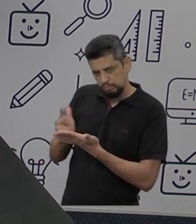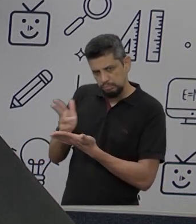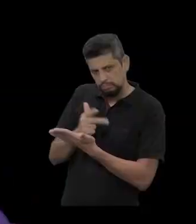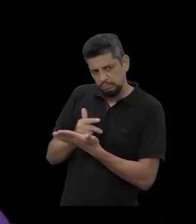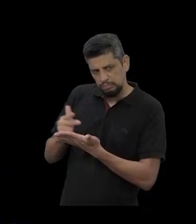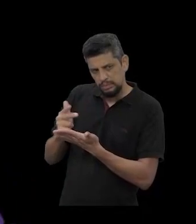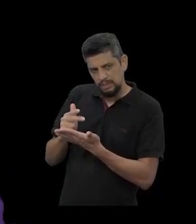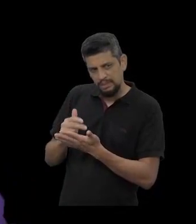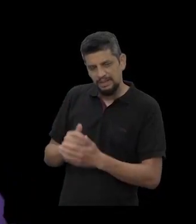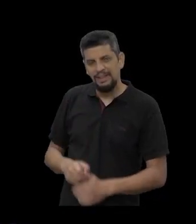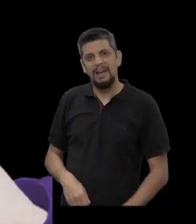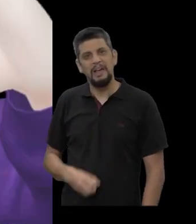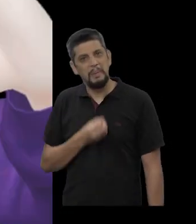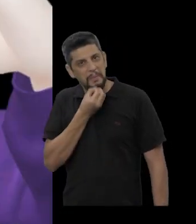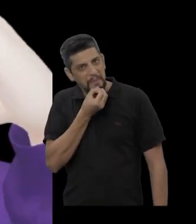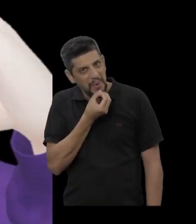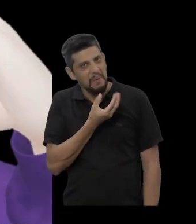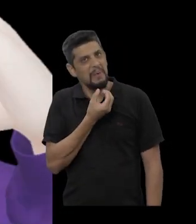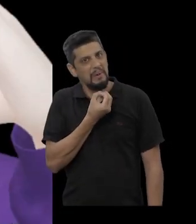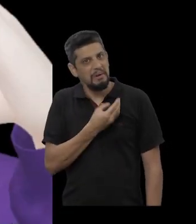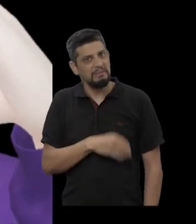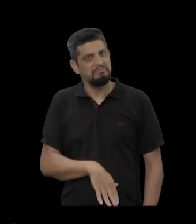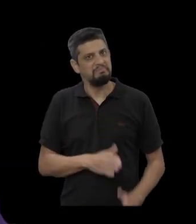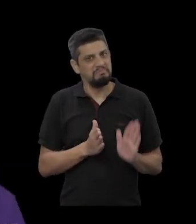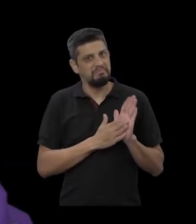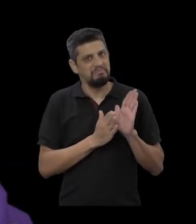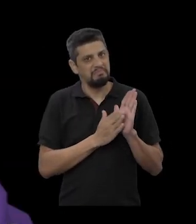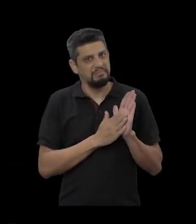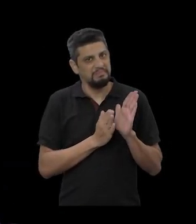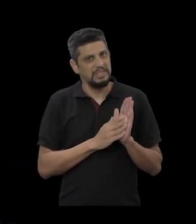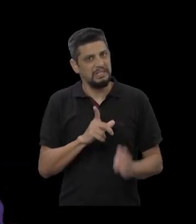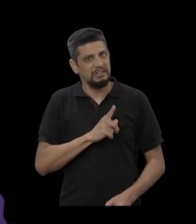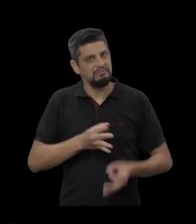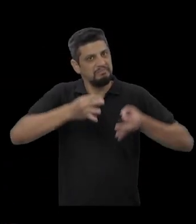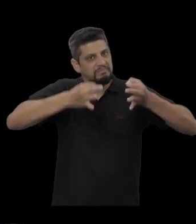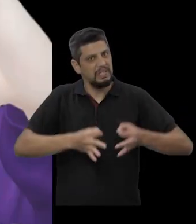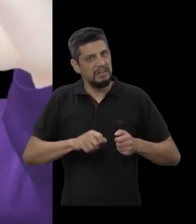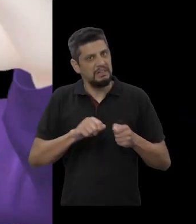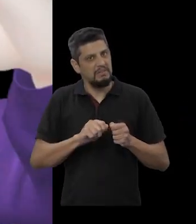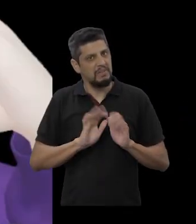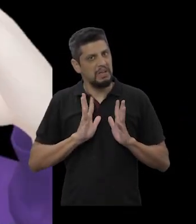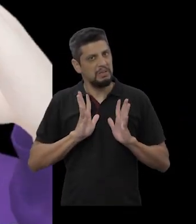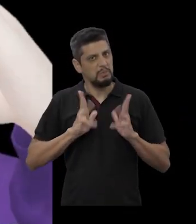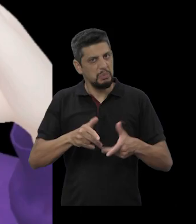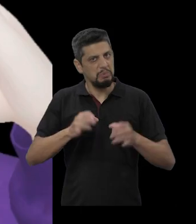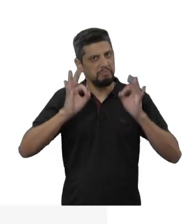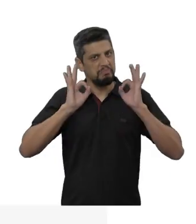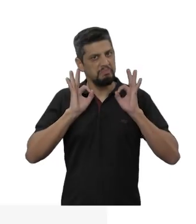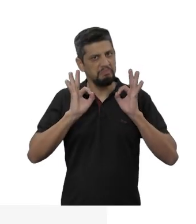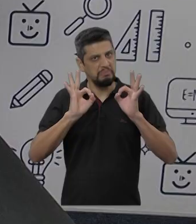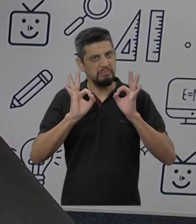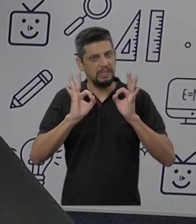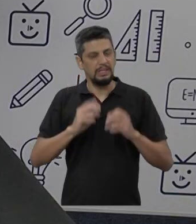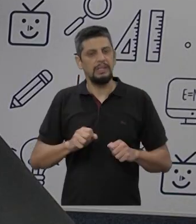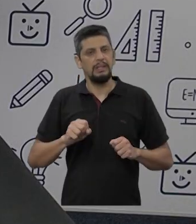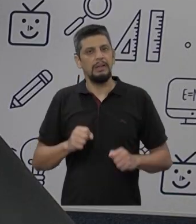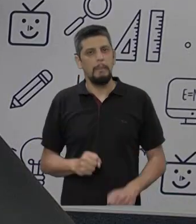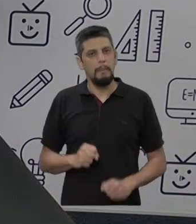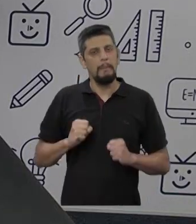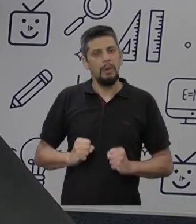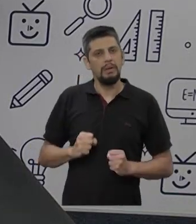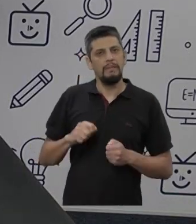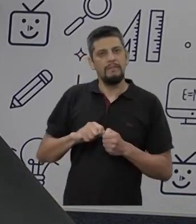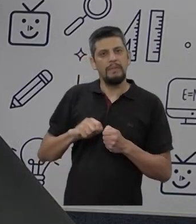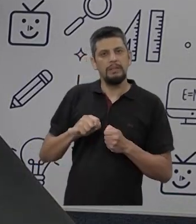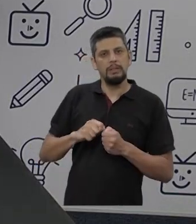desenho? Ah, que bom! Muito bem! Tenho certeza que você caprichou. Outros também podem fazer